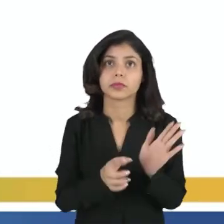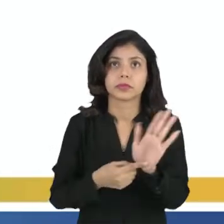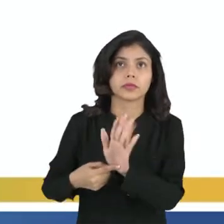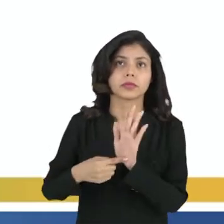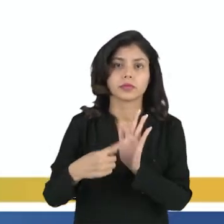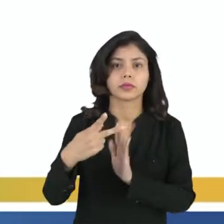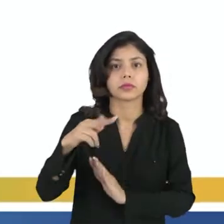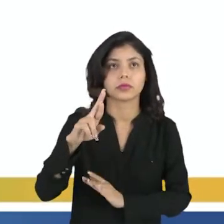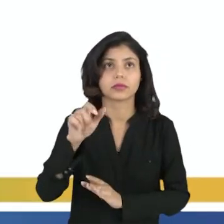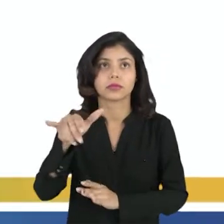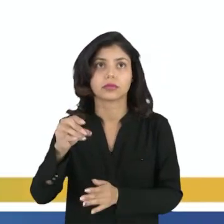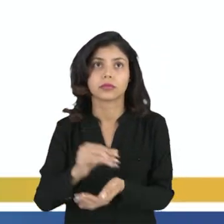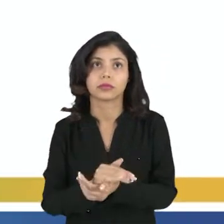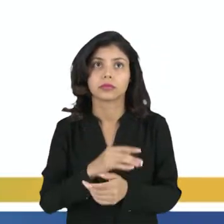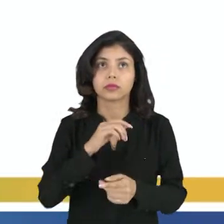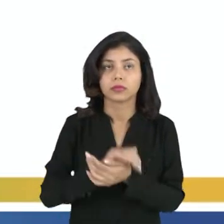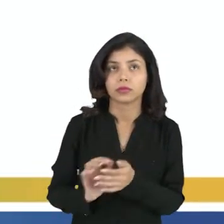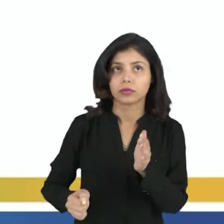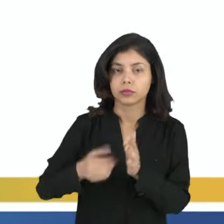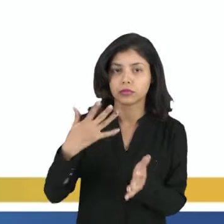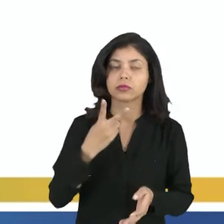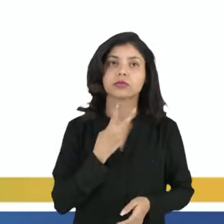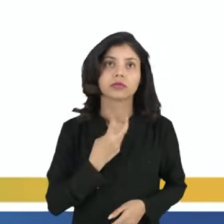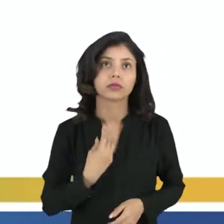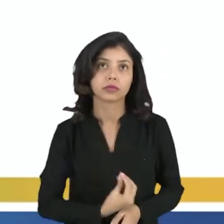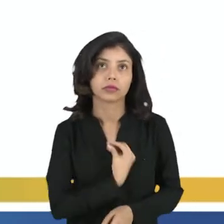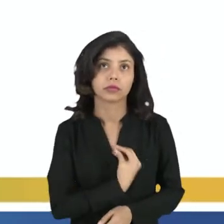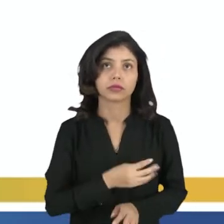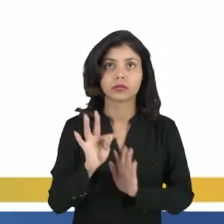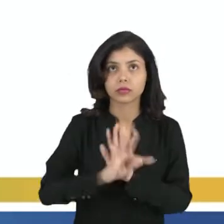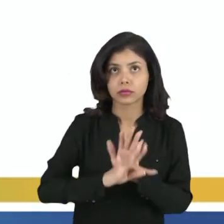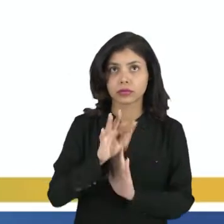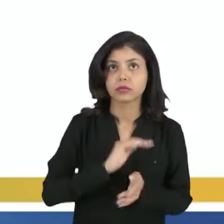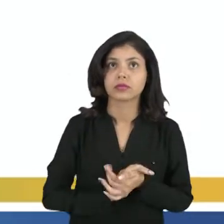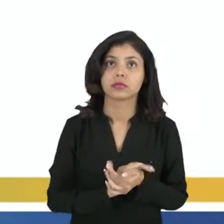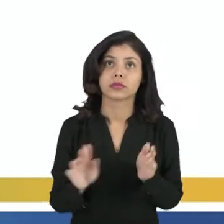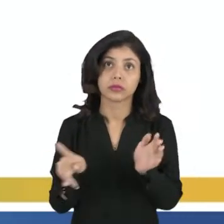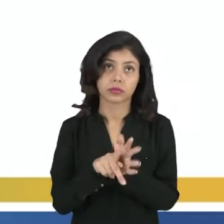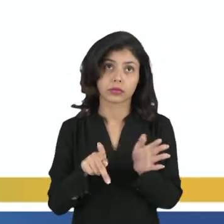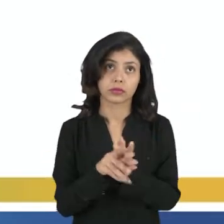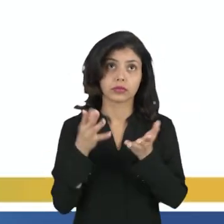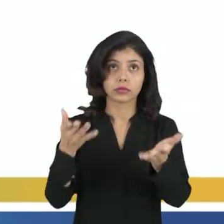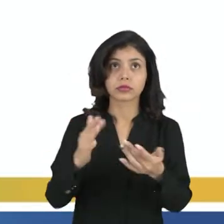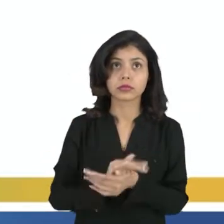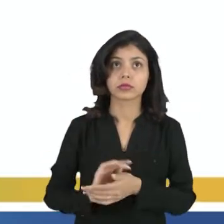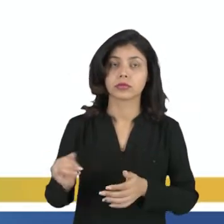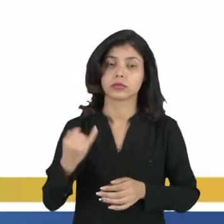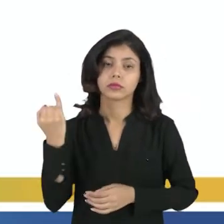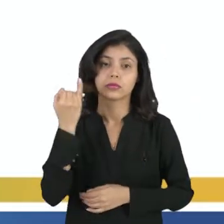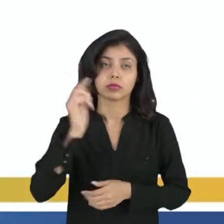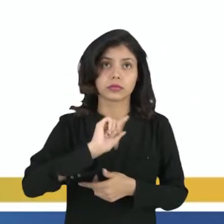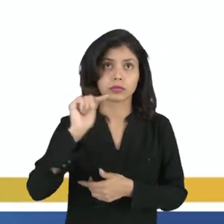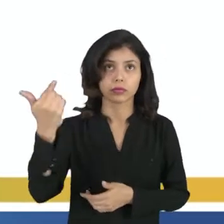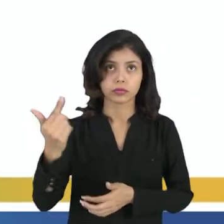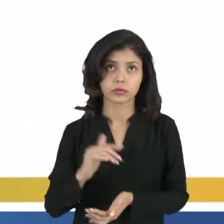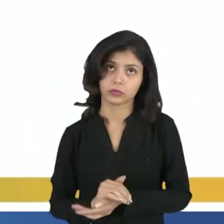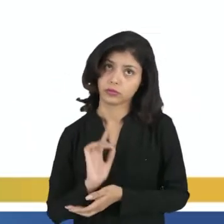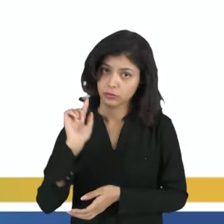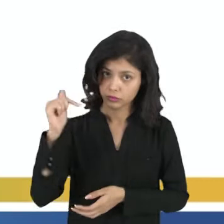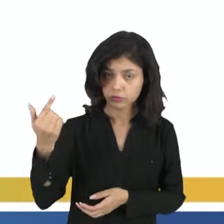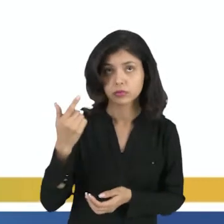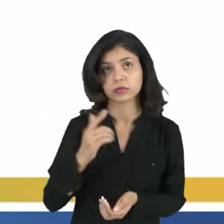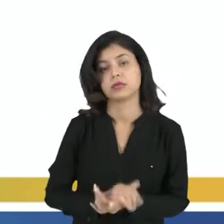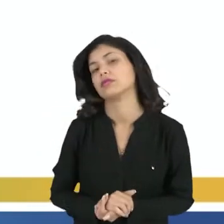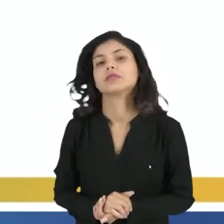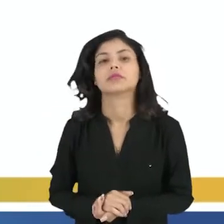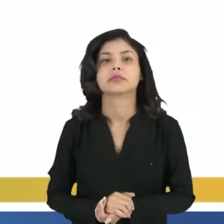A pluralidade ou a multiplicidade de vozes presentes nos textos, que por sua vez estão fundamentados em outros,